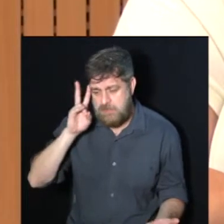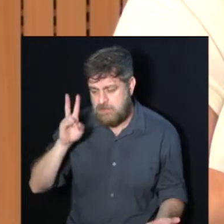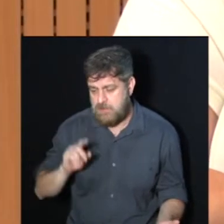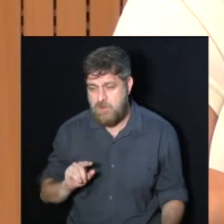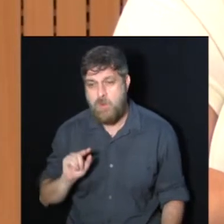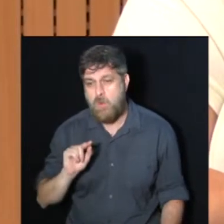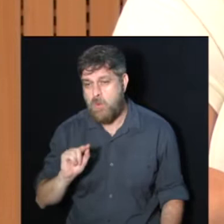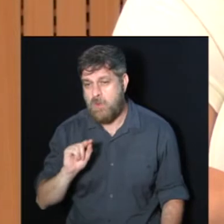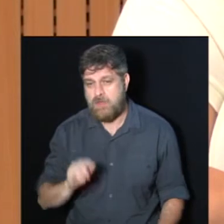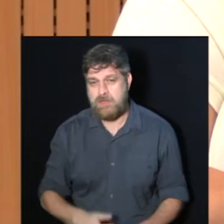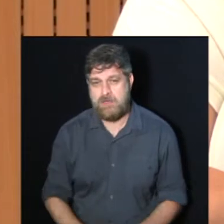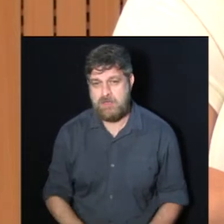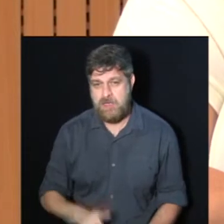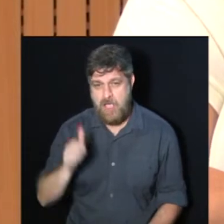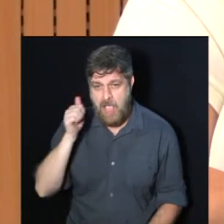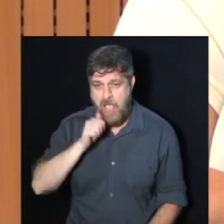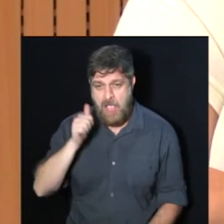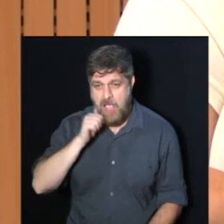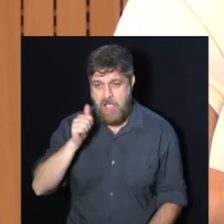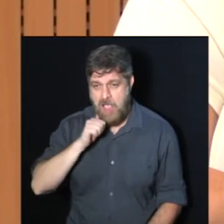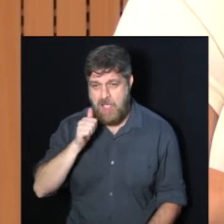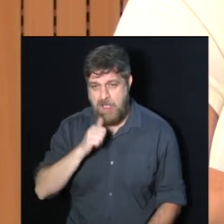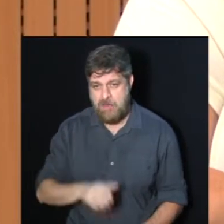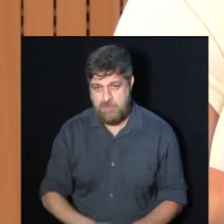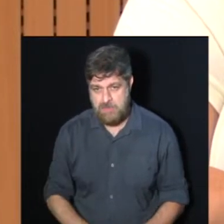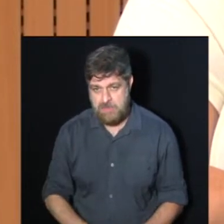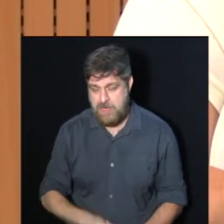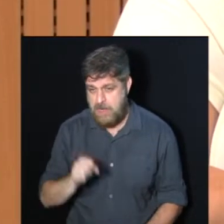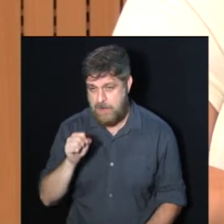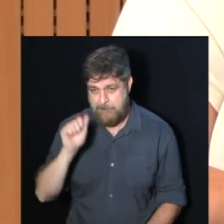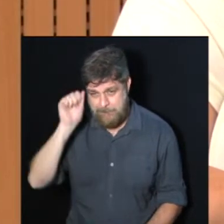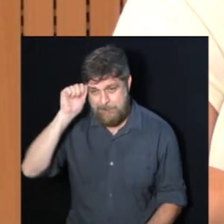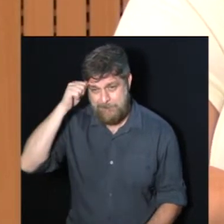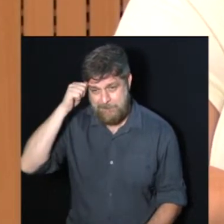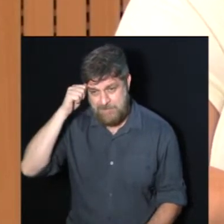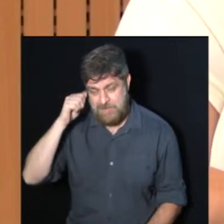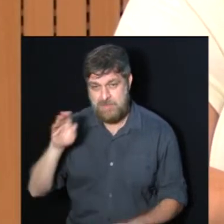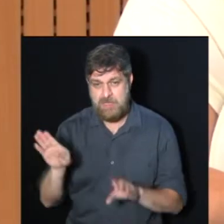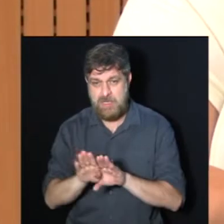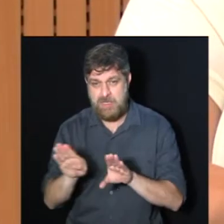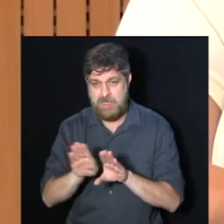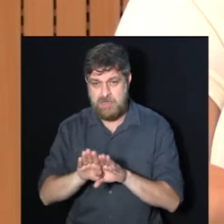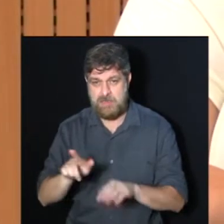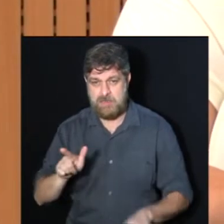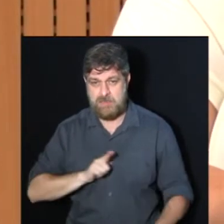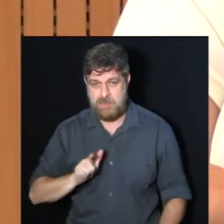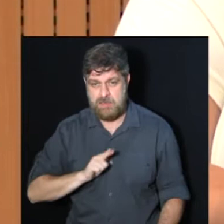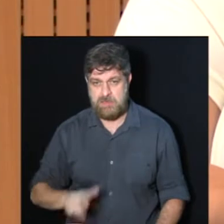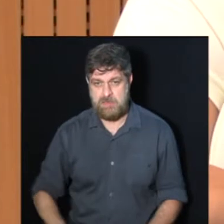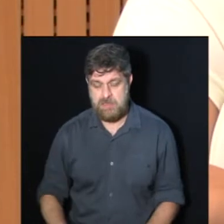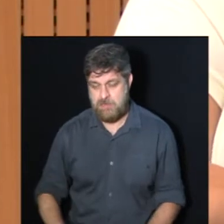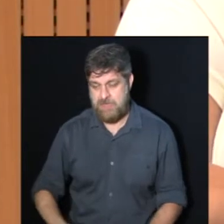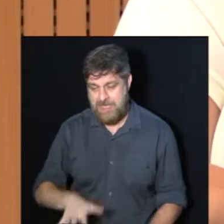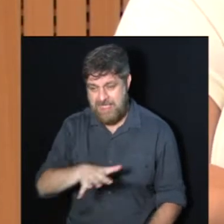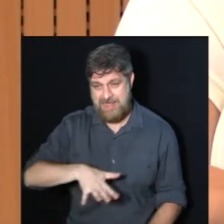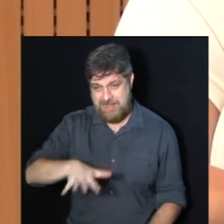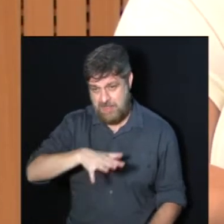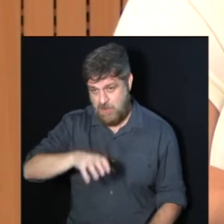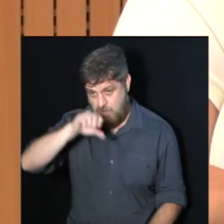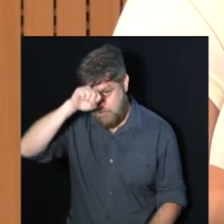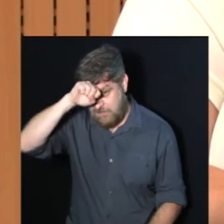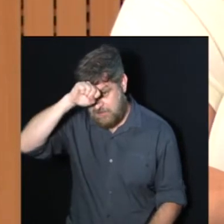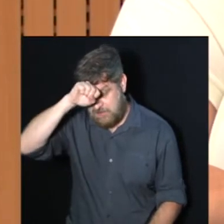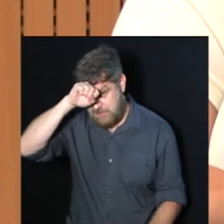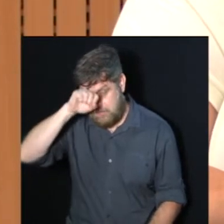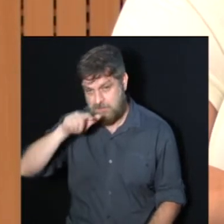que as pretas velhas, as caboclas e as pombagiras, dentro da Umbanda, e para